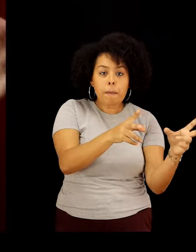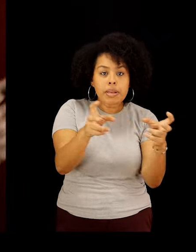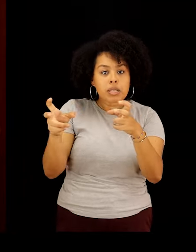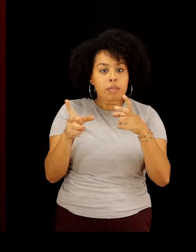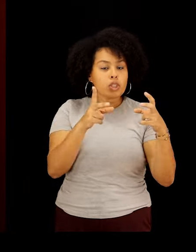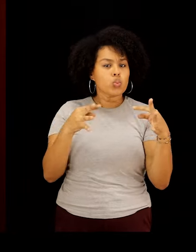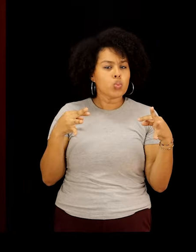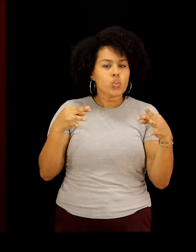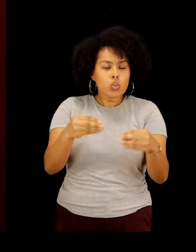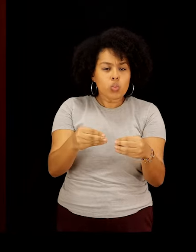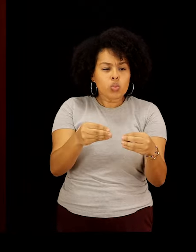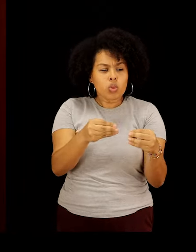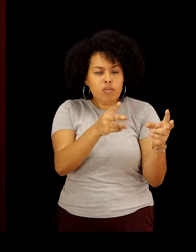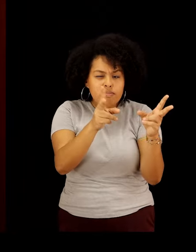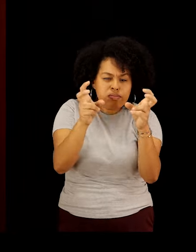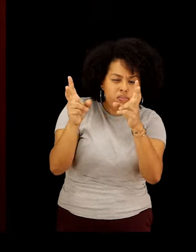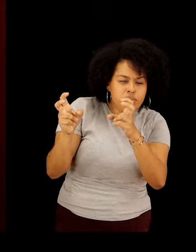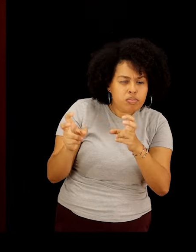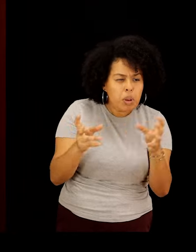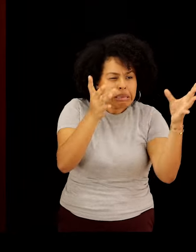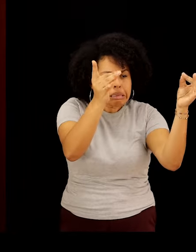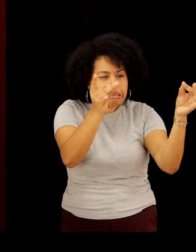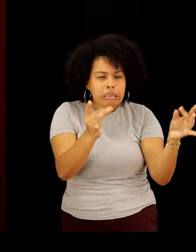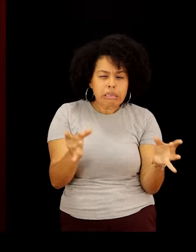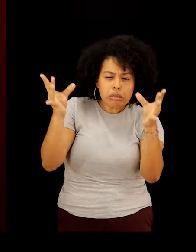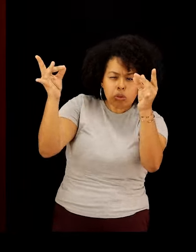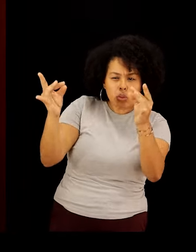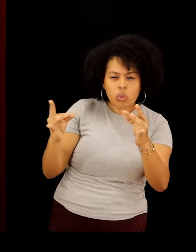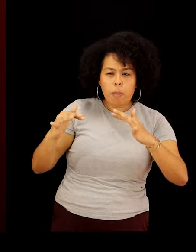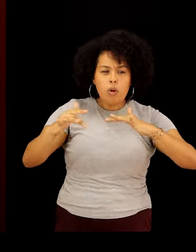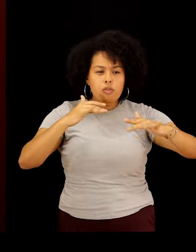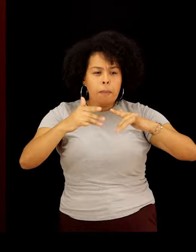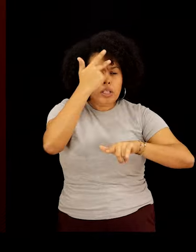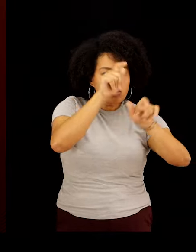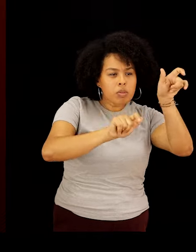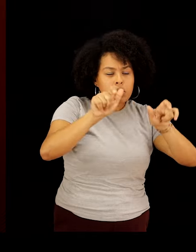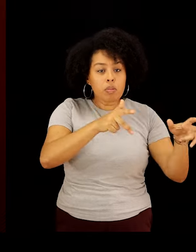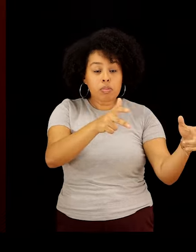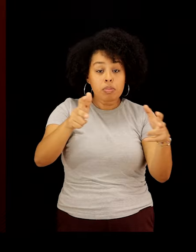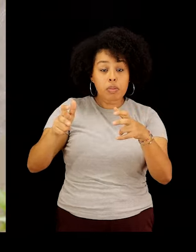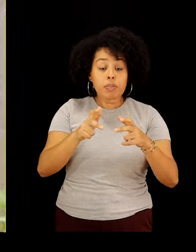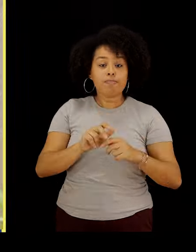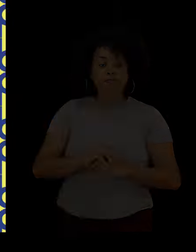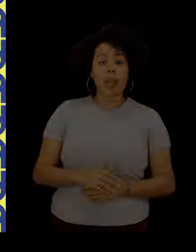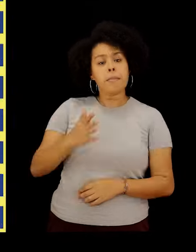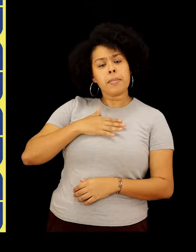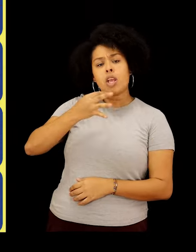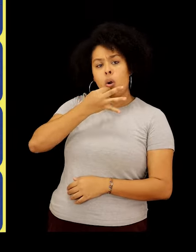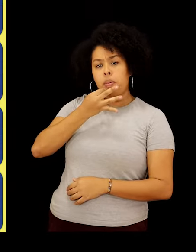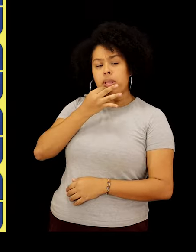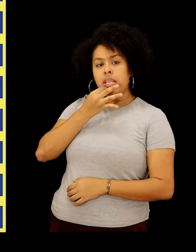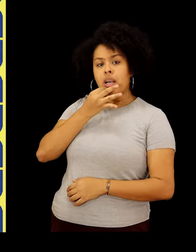gigantesca, né? que percebia todos esses movimentos, as pessoas. Eu acredito que